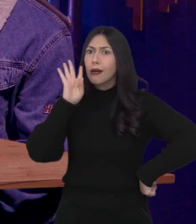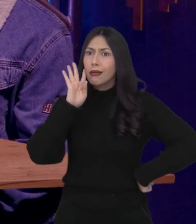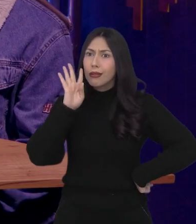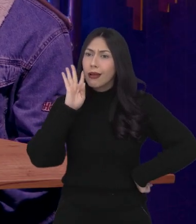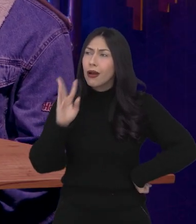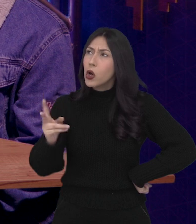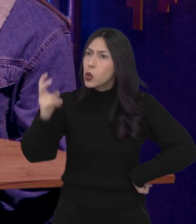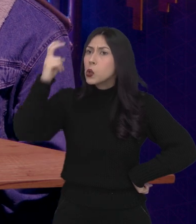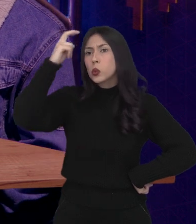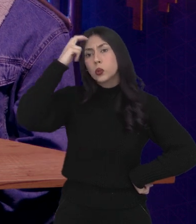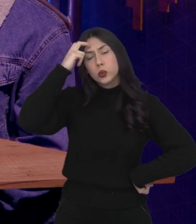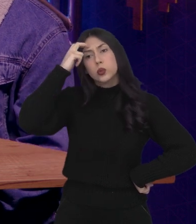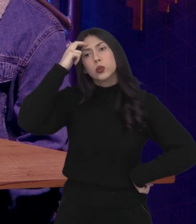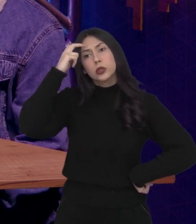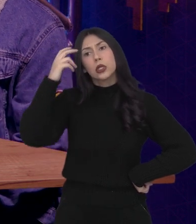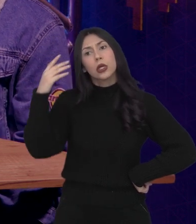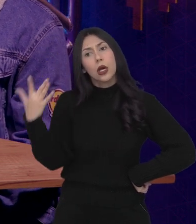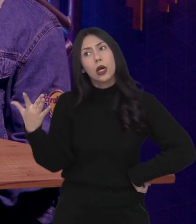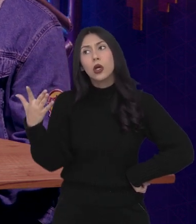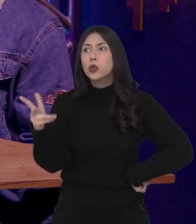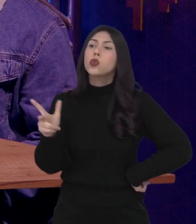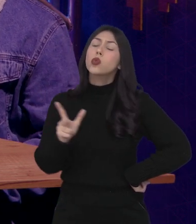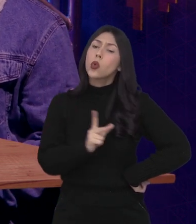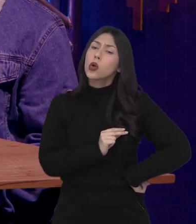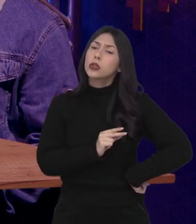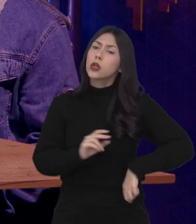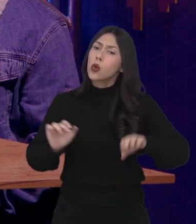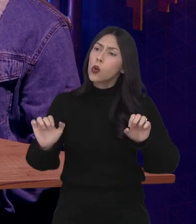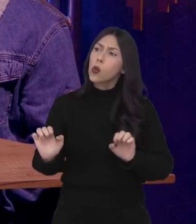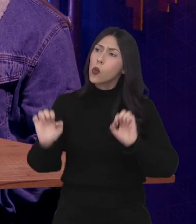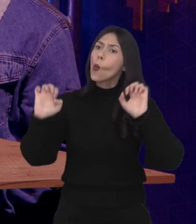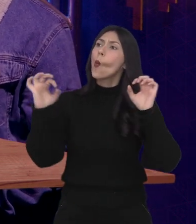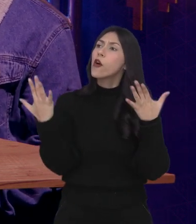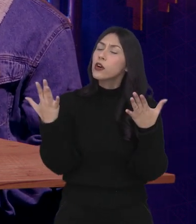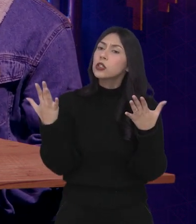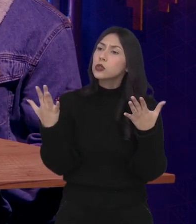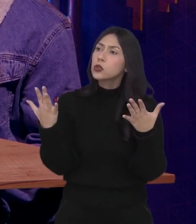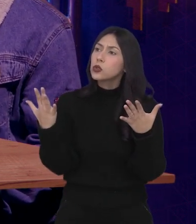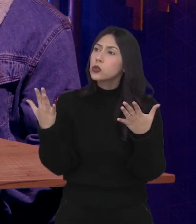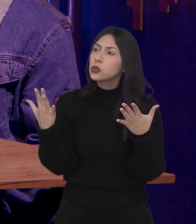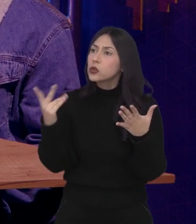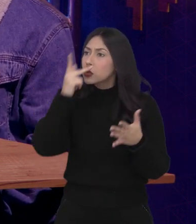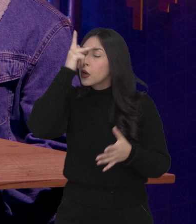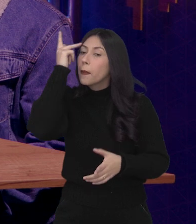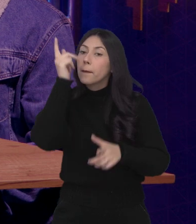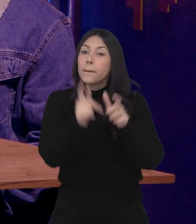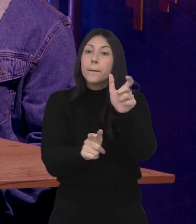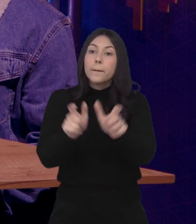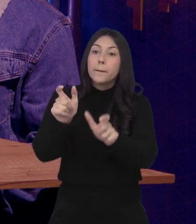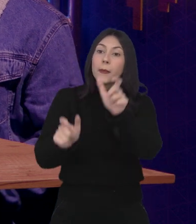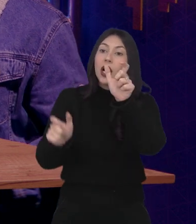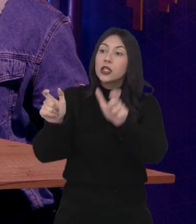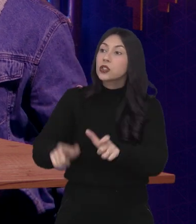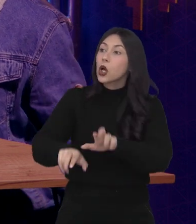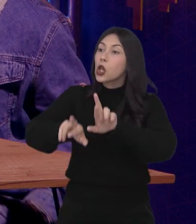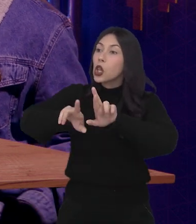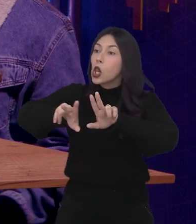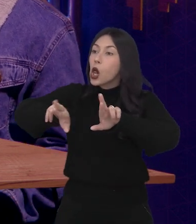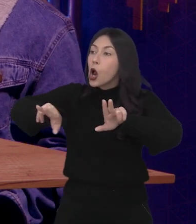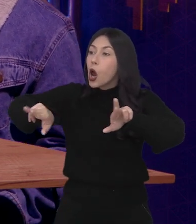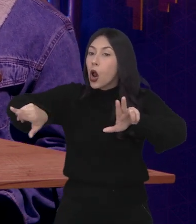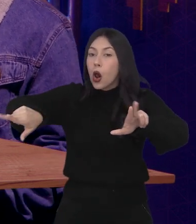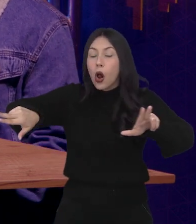legal essa cultura, né, uhum, de, putz, é um evento que reúne pessoas de